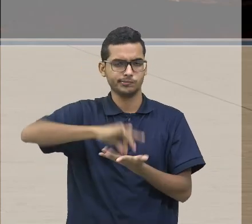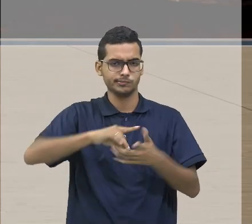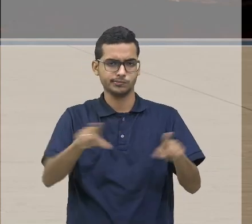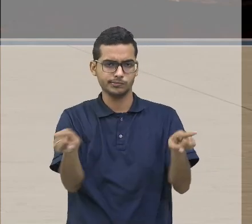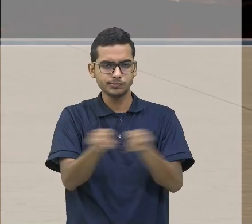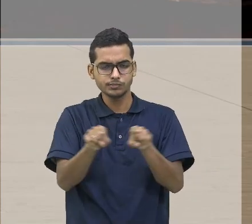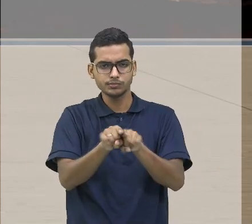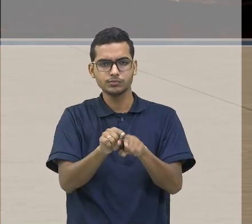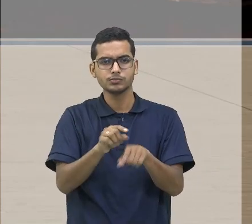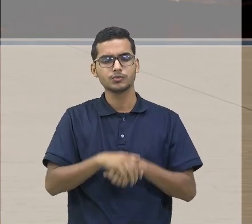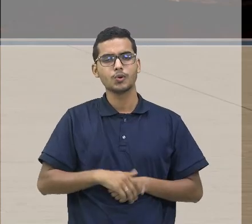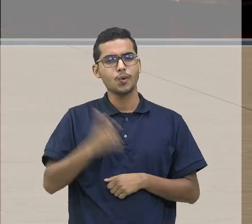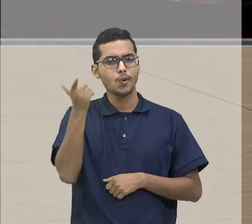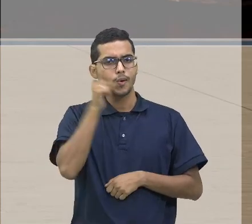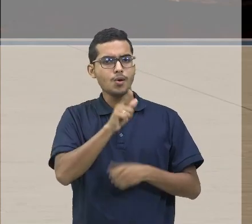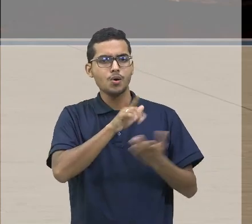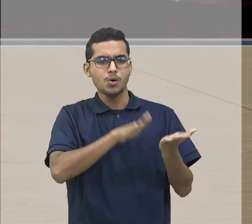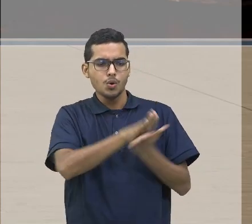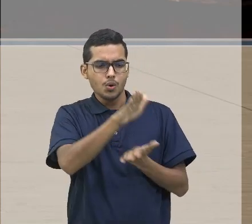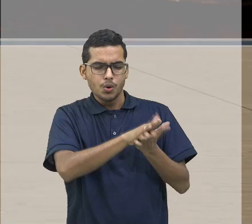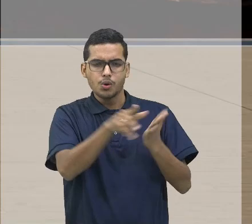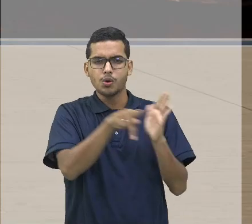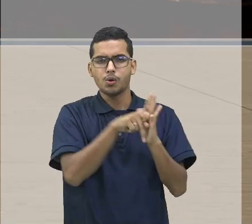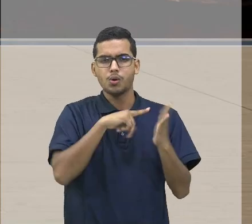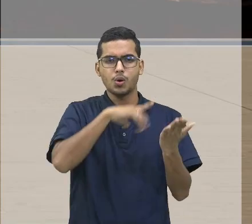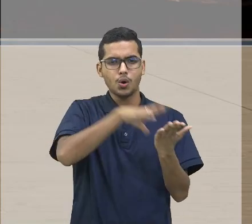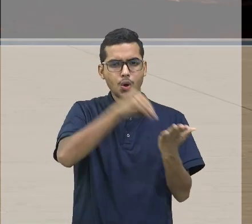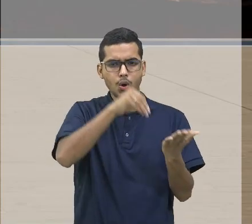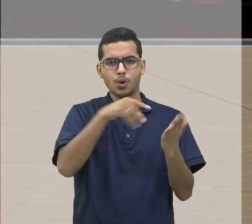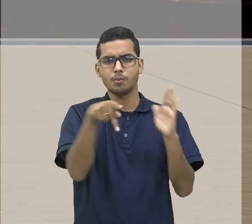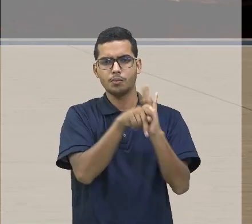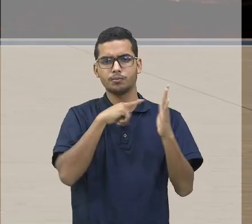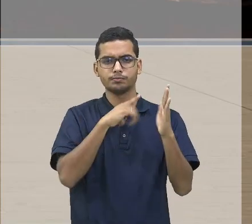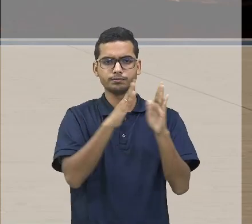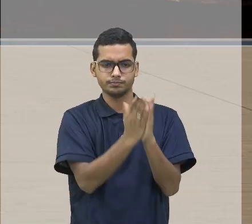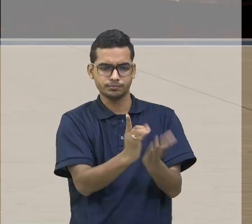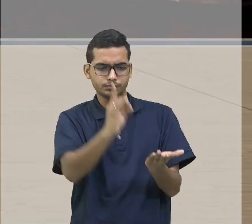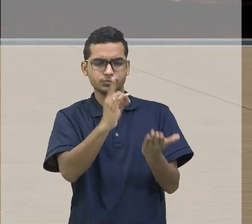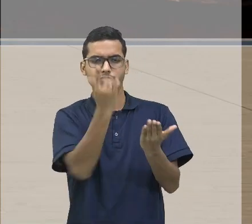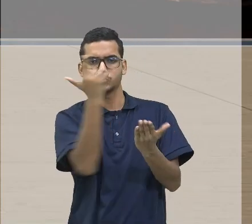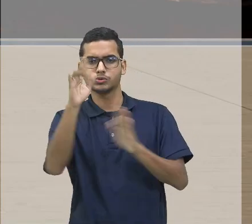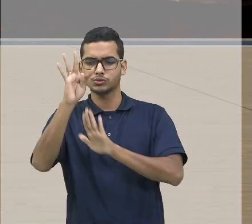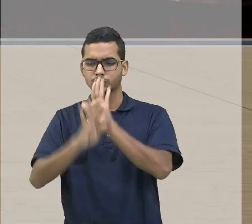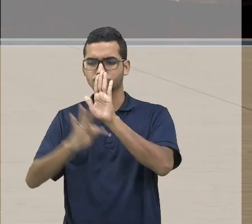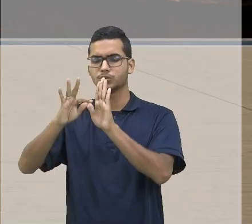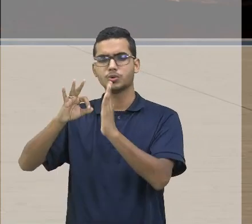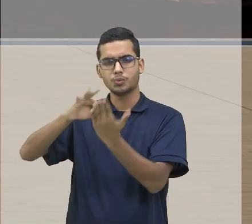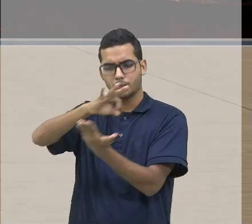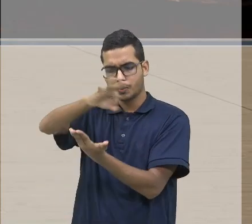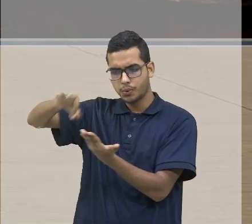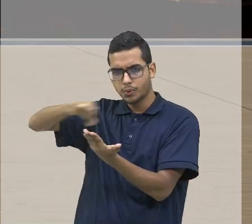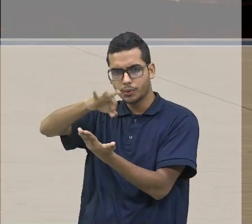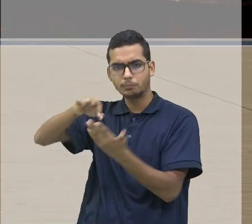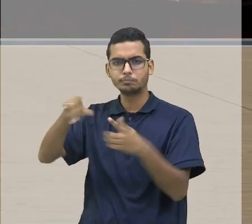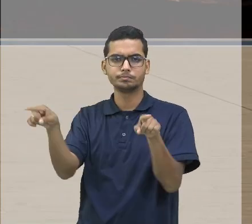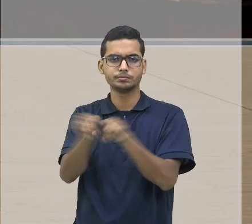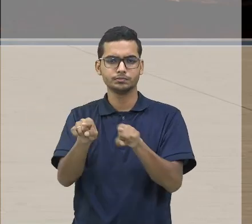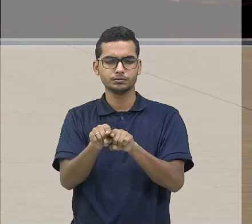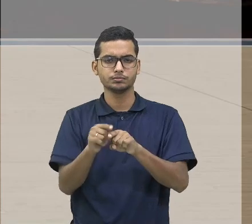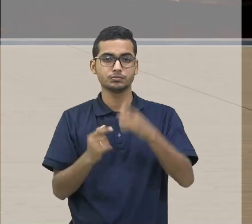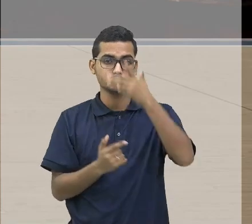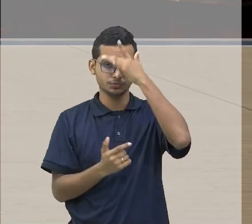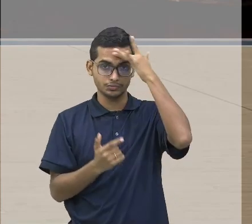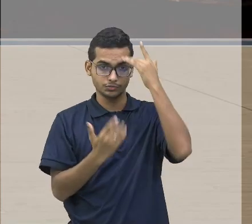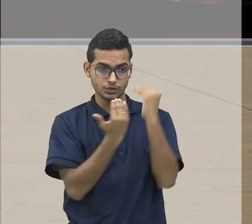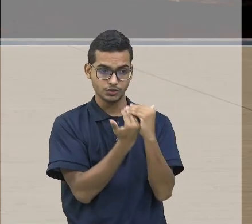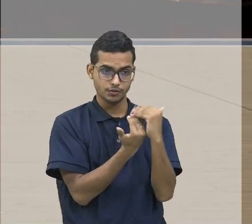as cópias da Bíblia e de outros textos considerados sagrados, e as pessoas comuns de fora do clero, até mesmo muitos